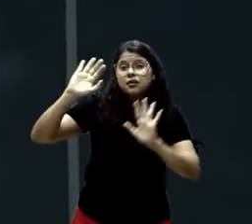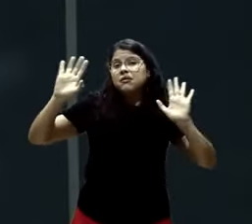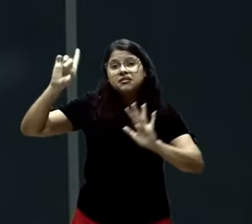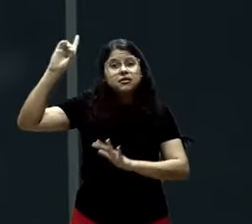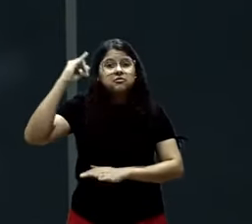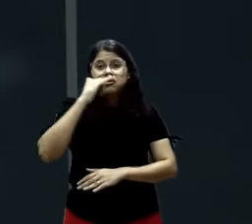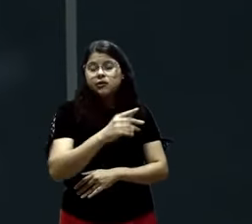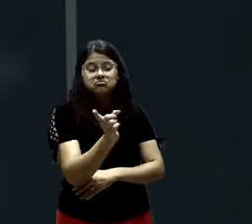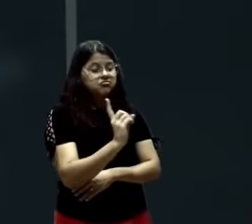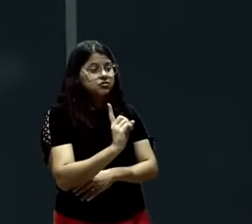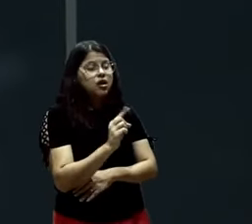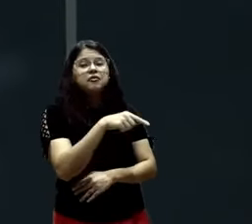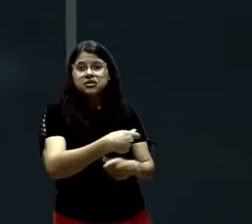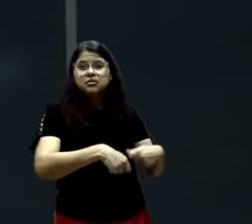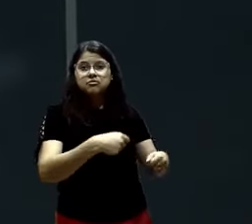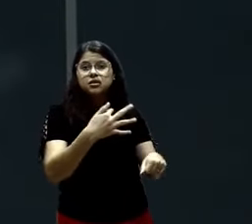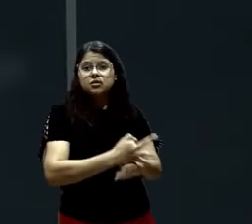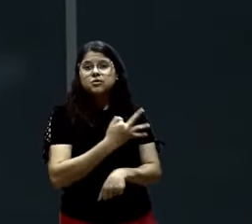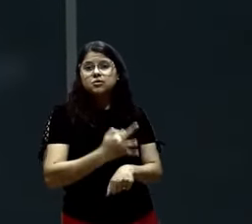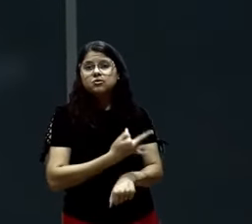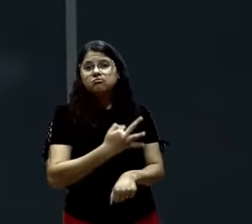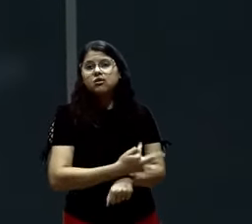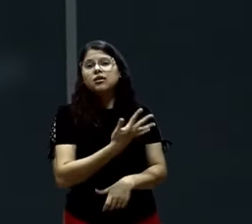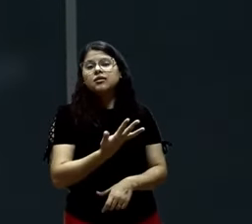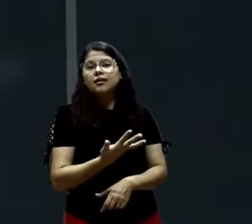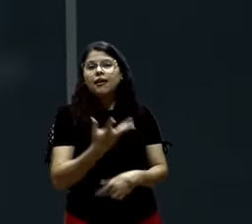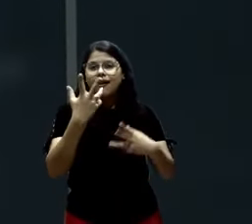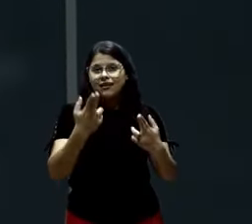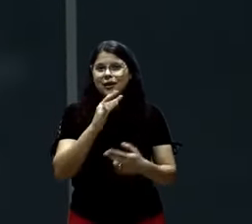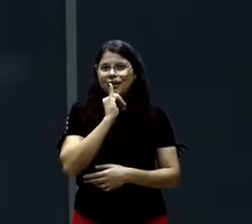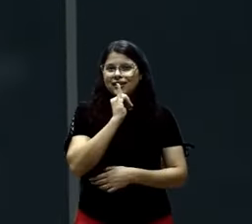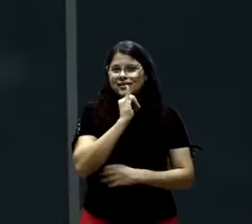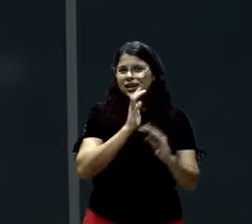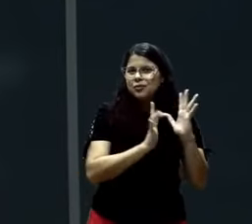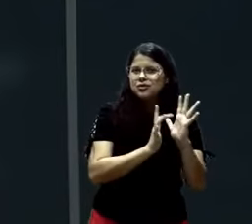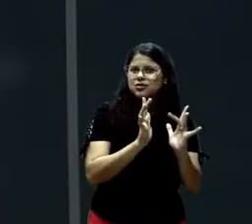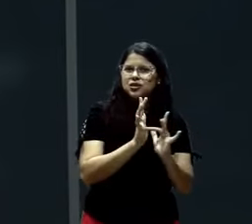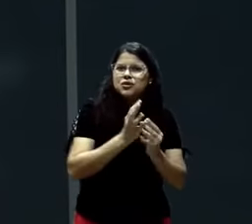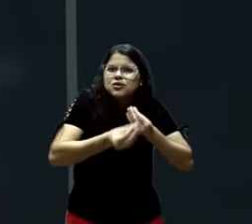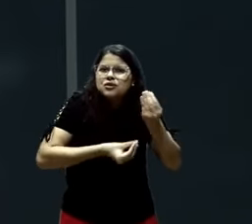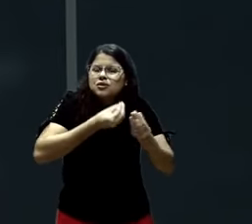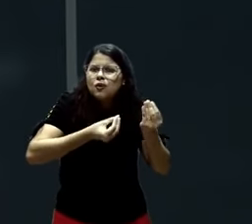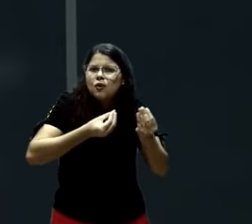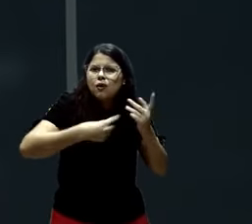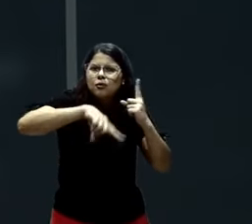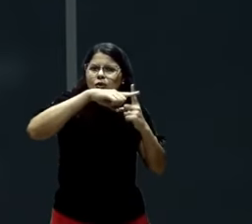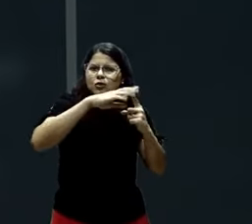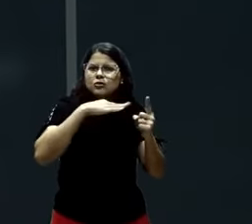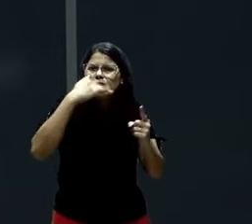propósito. Você nasceu para isso. Você veio a esse mundo para isso. Ah,